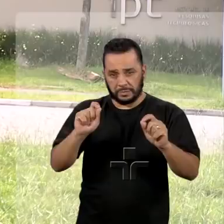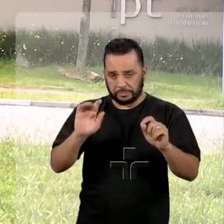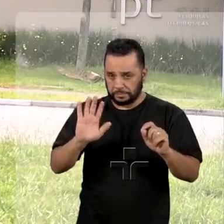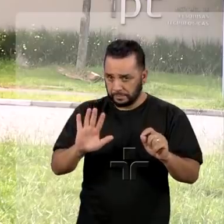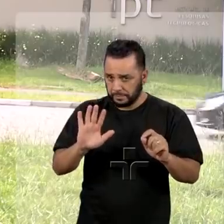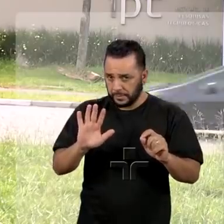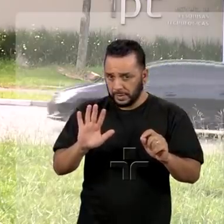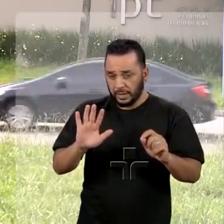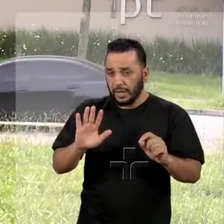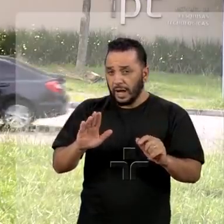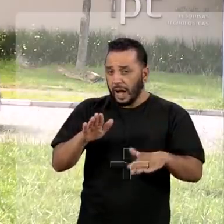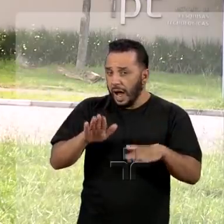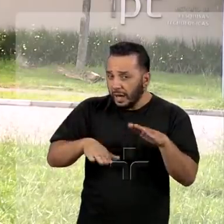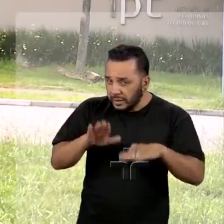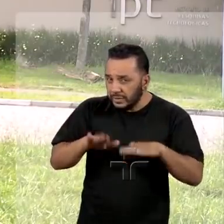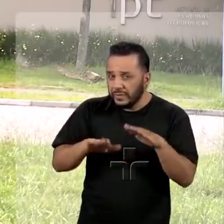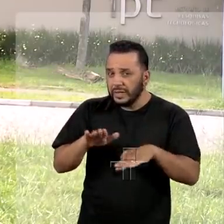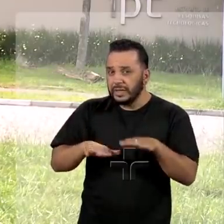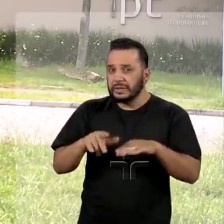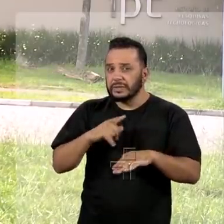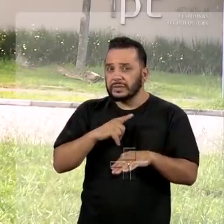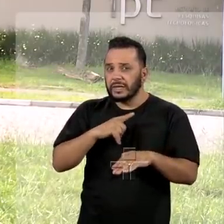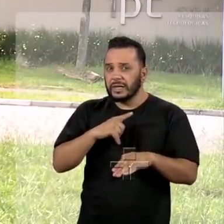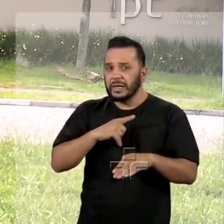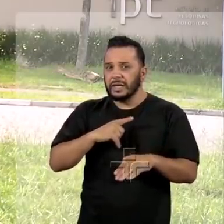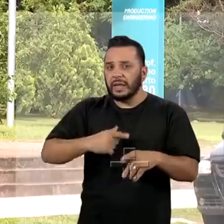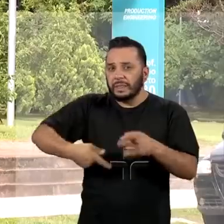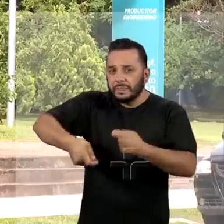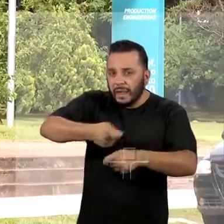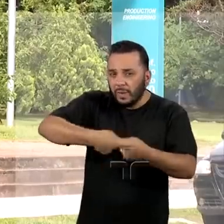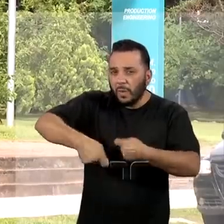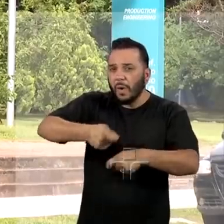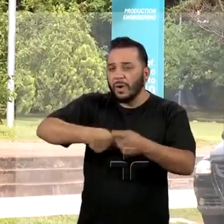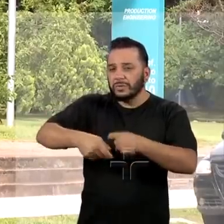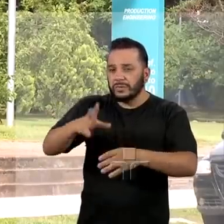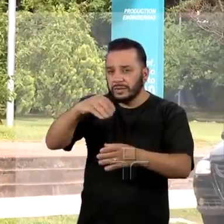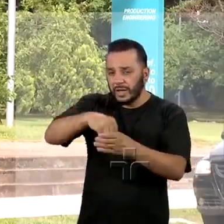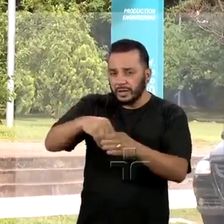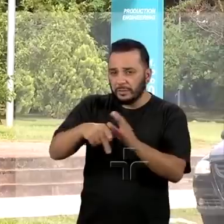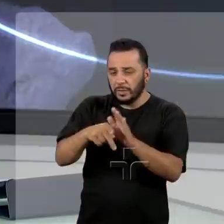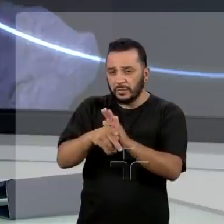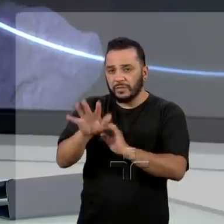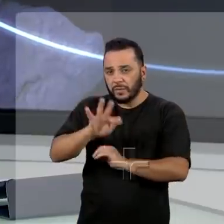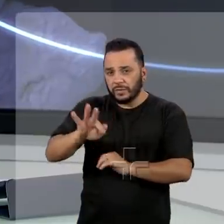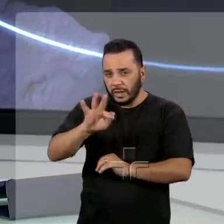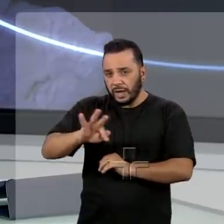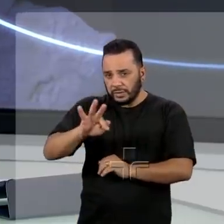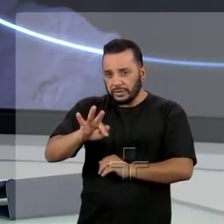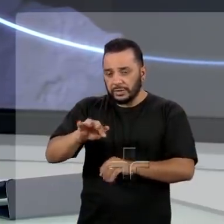presença direta desse big negócio que é as universidades dentro do Ministério.